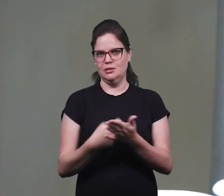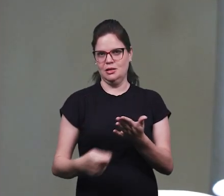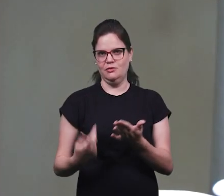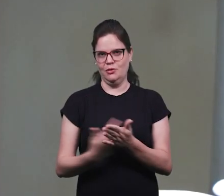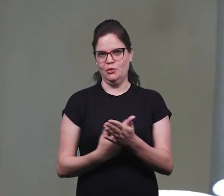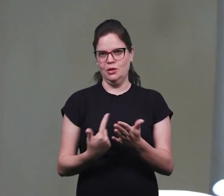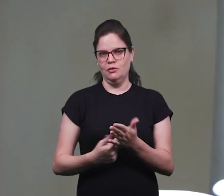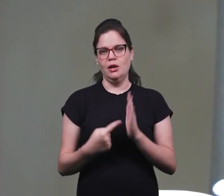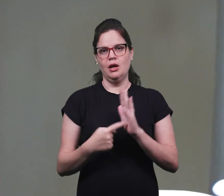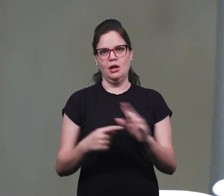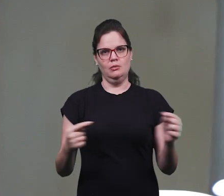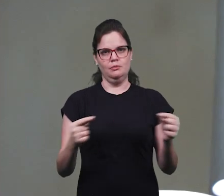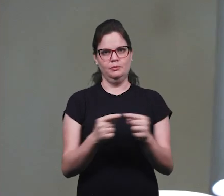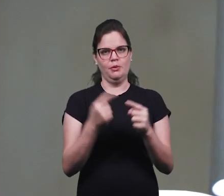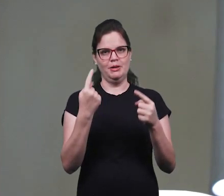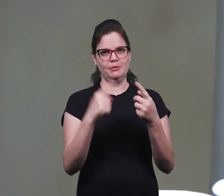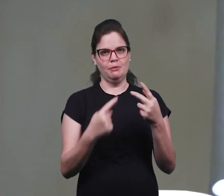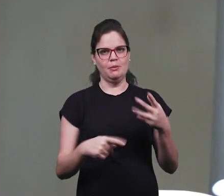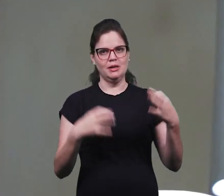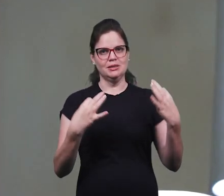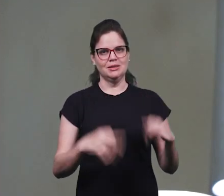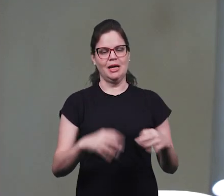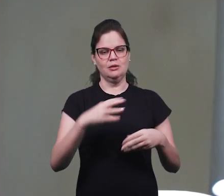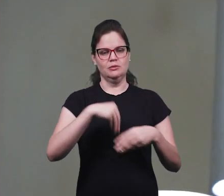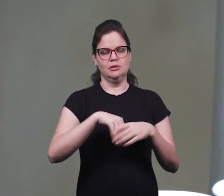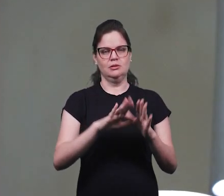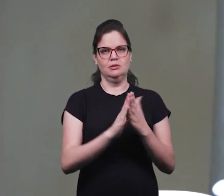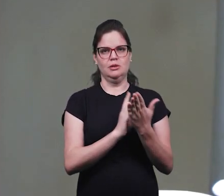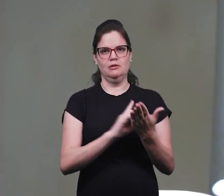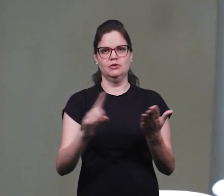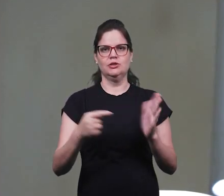historiador, confirmando essa existência,